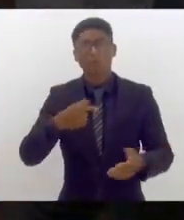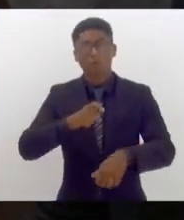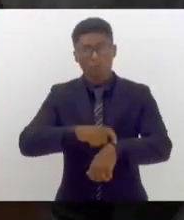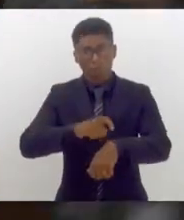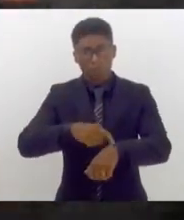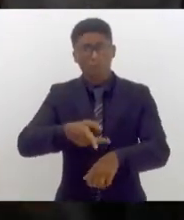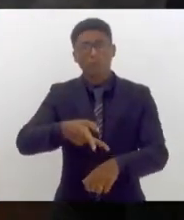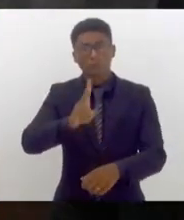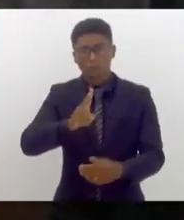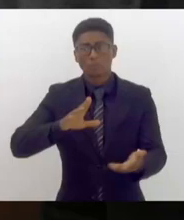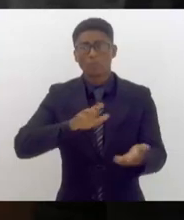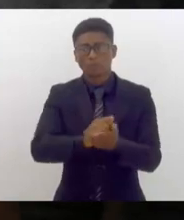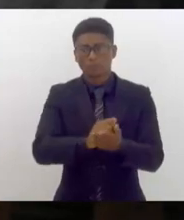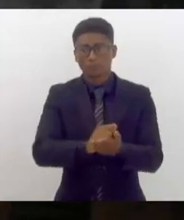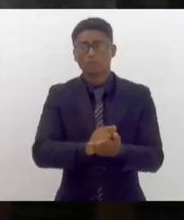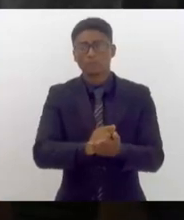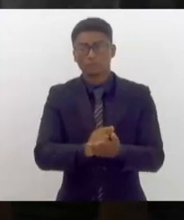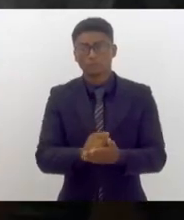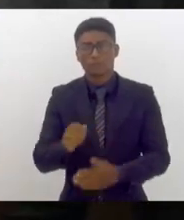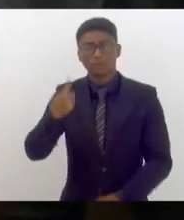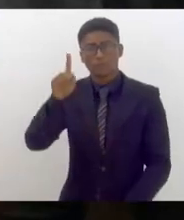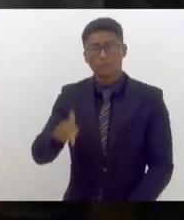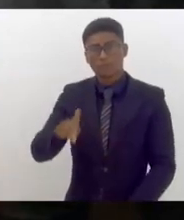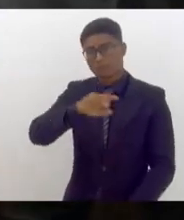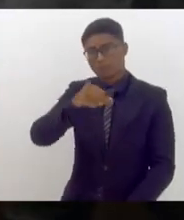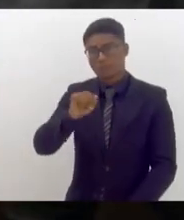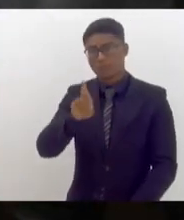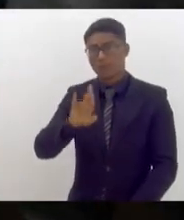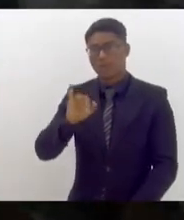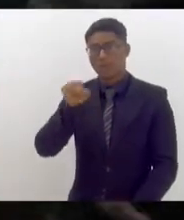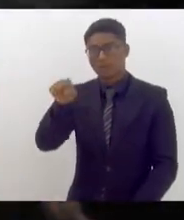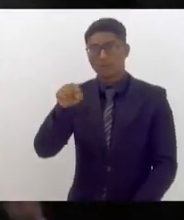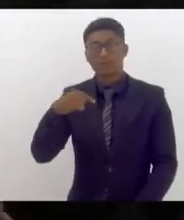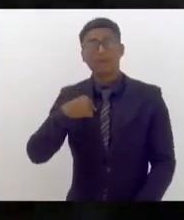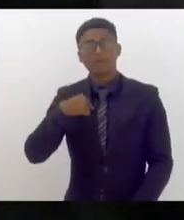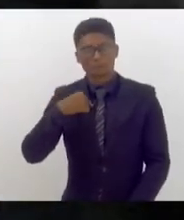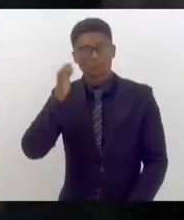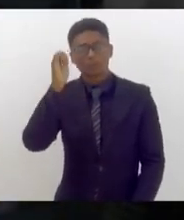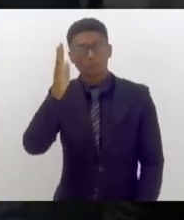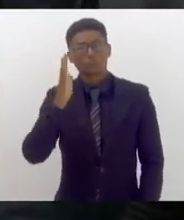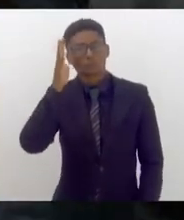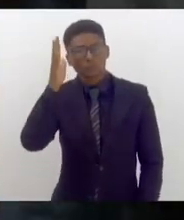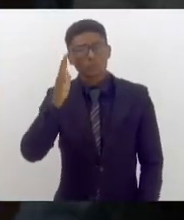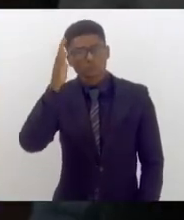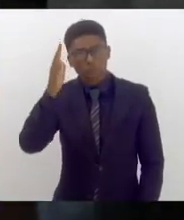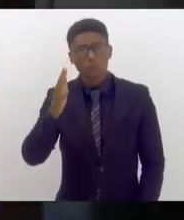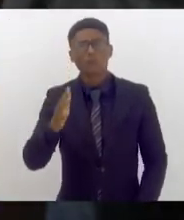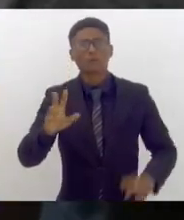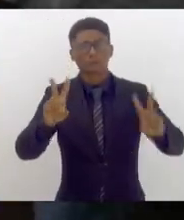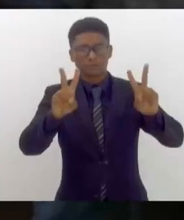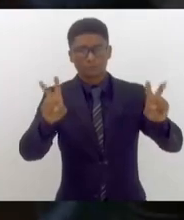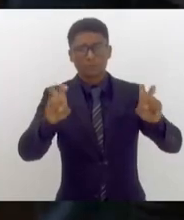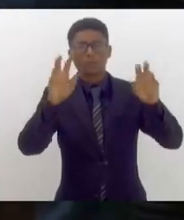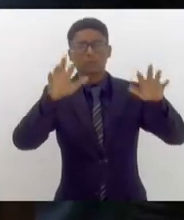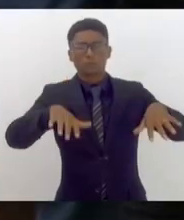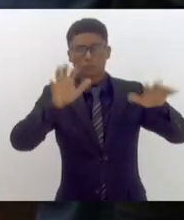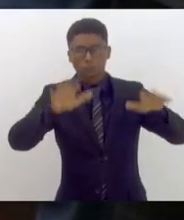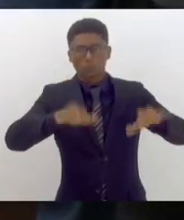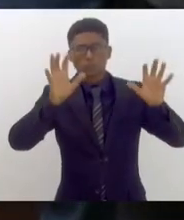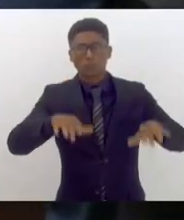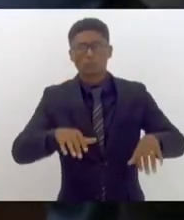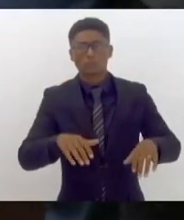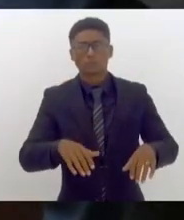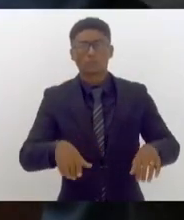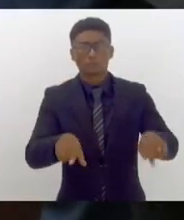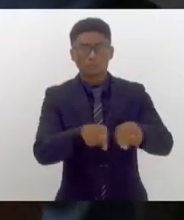horas, presidida pelo deputado Jari, eu fiz aqui uso da palavra sobre as chuvas. E das